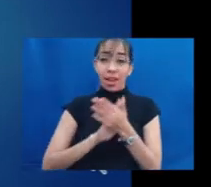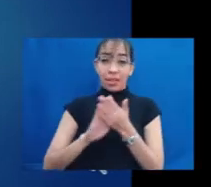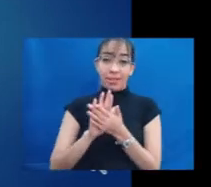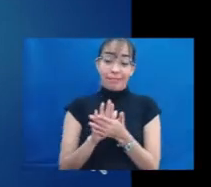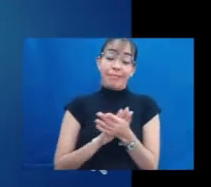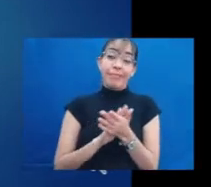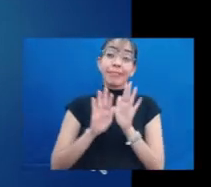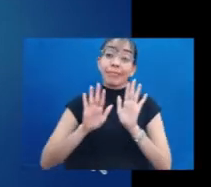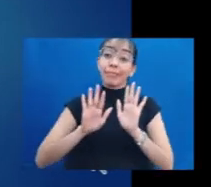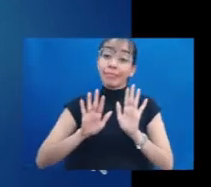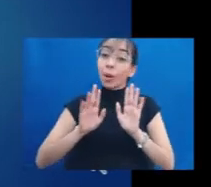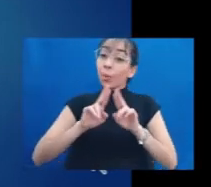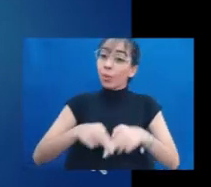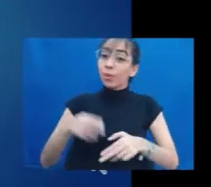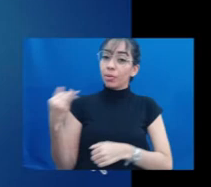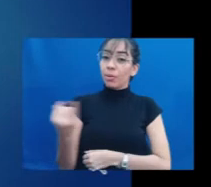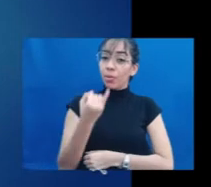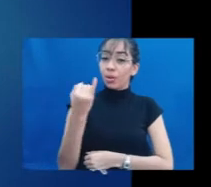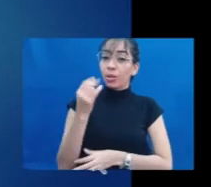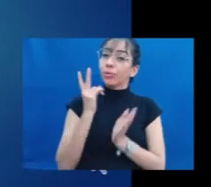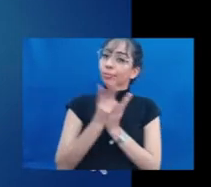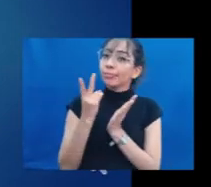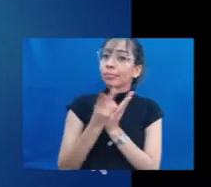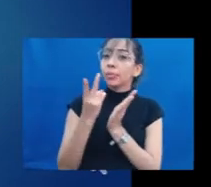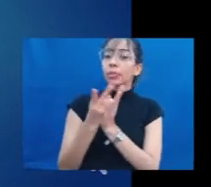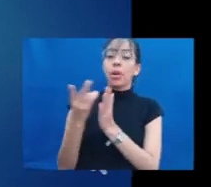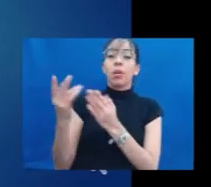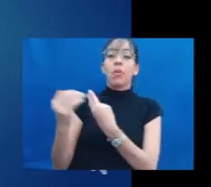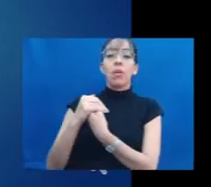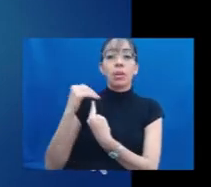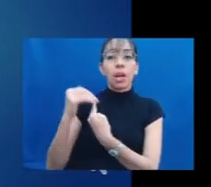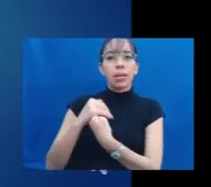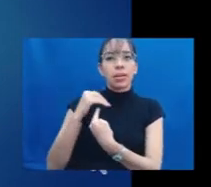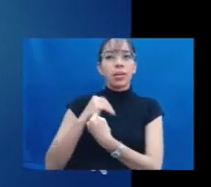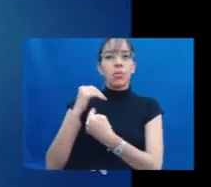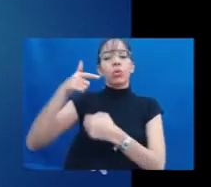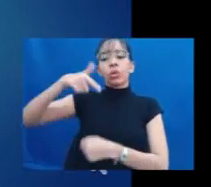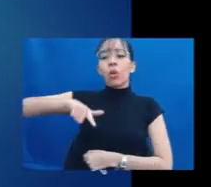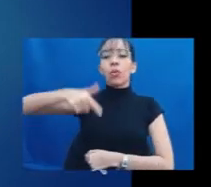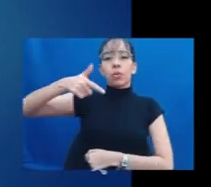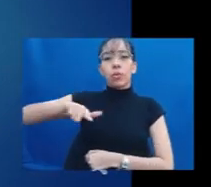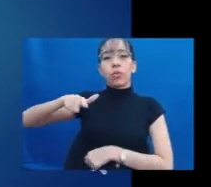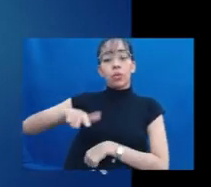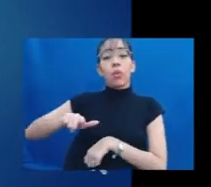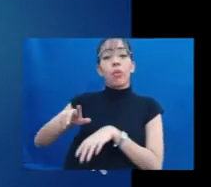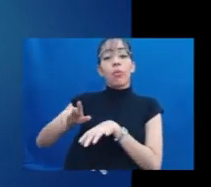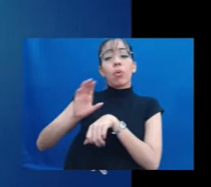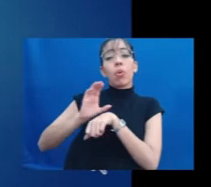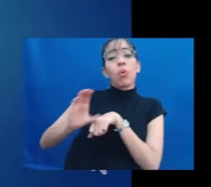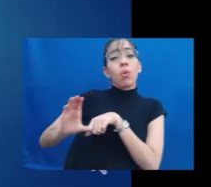venha manipular. Tá? Então, é sempre importante que essas pessoas sejam capacitadas, que exista aí uma